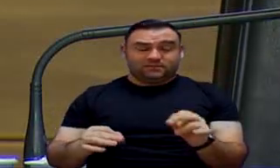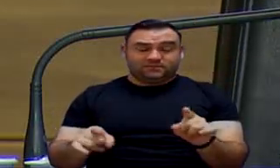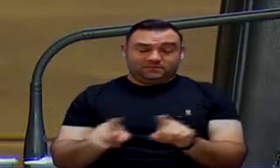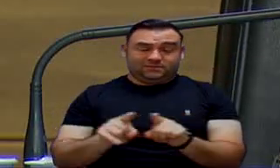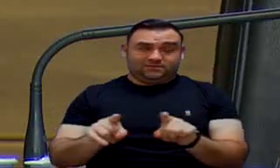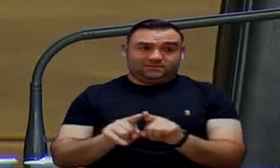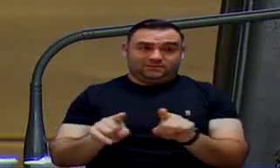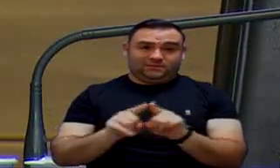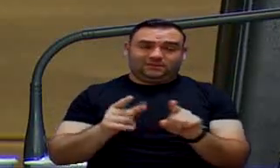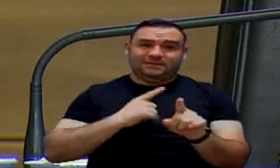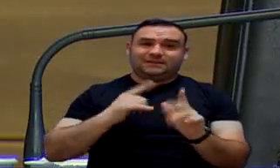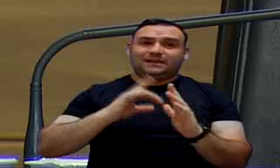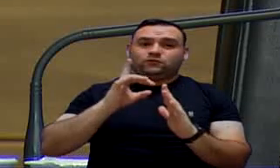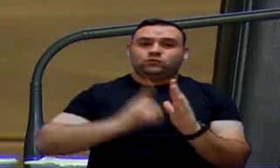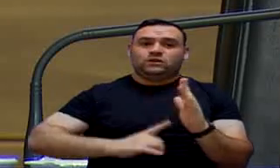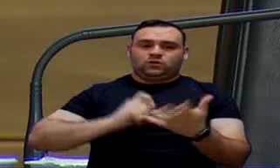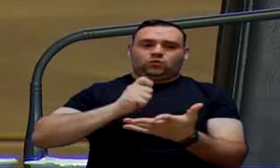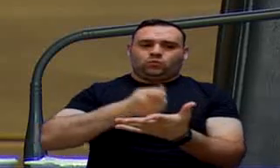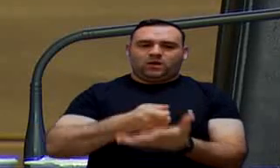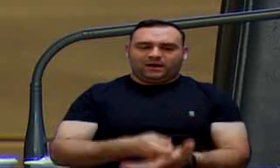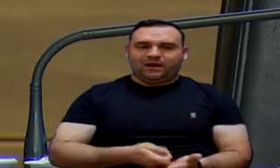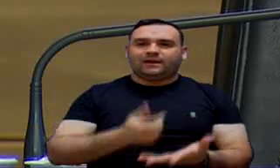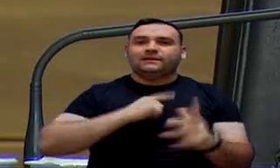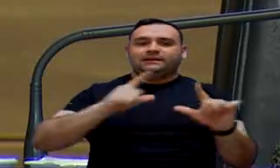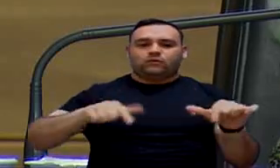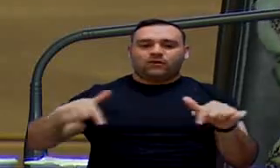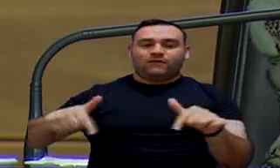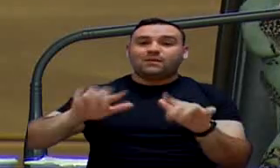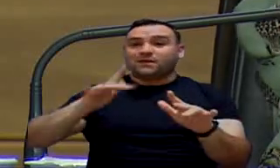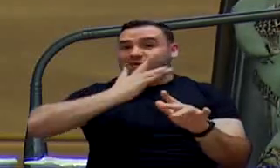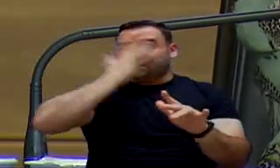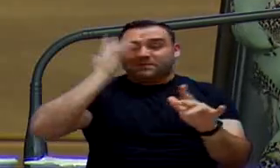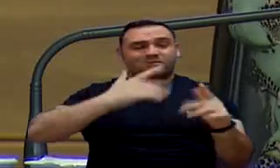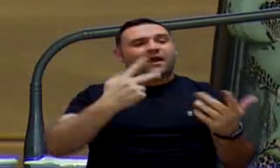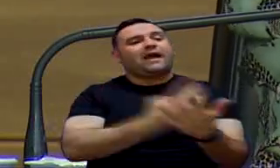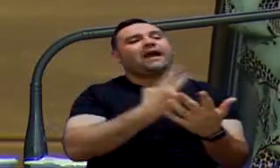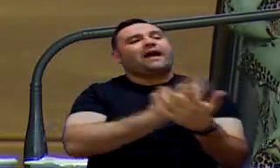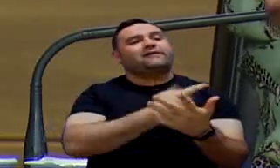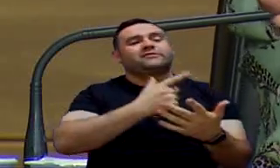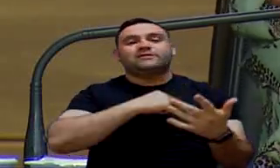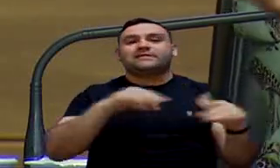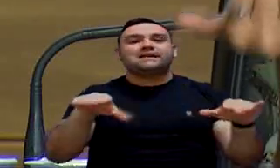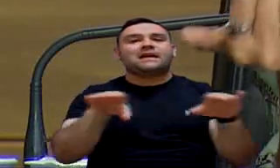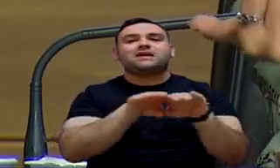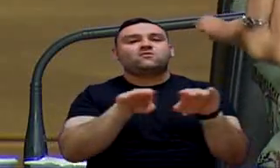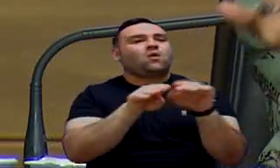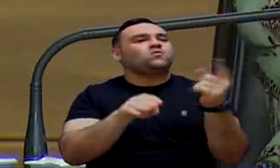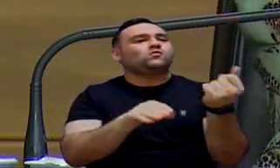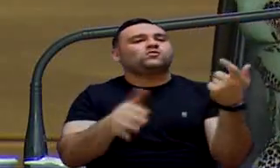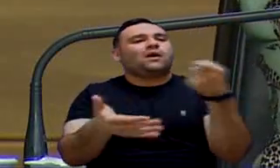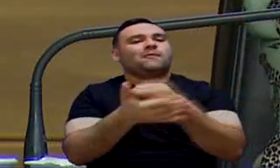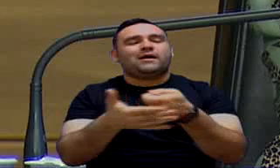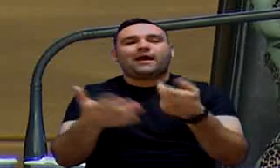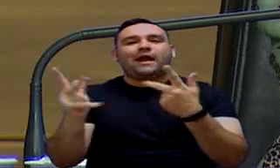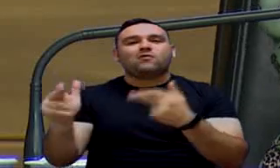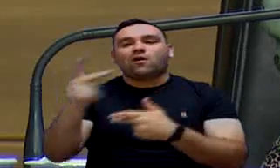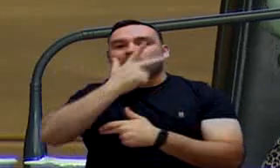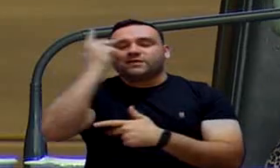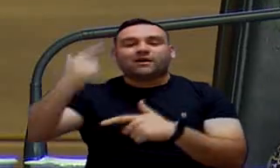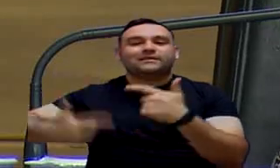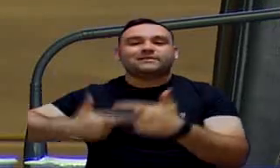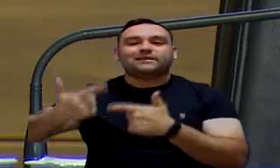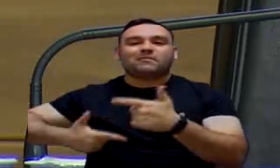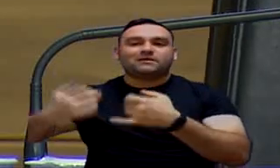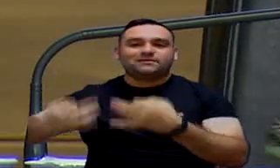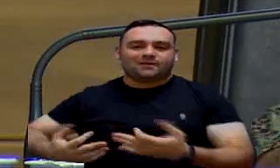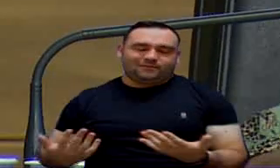aí tem todo o direito de pagar a taxa de teu alvará e a pessoa que faz tudo errado tem o mesmo custo que uma pessoa que trabalha